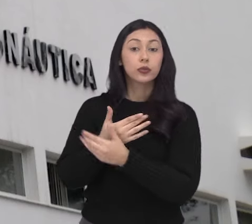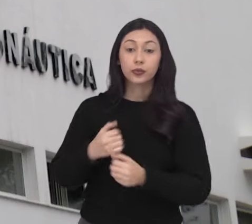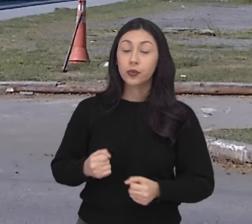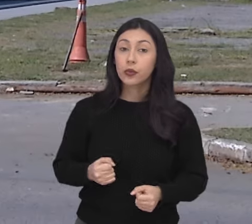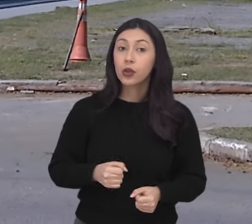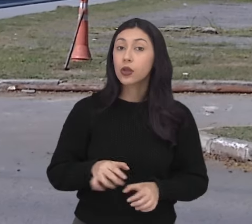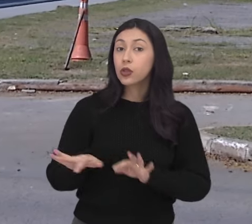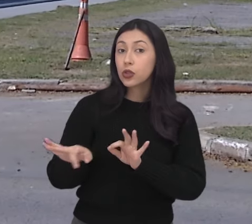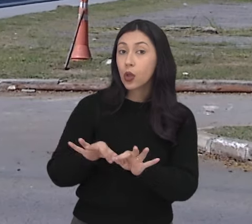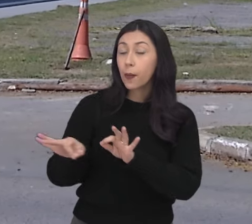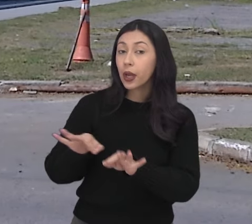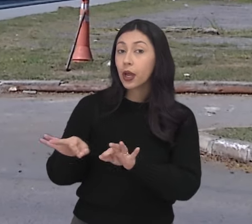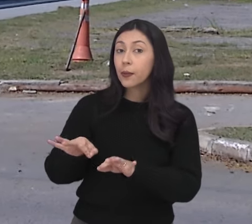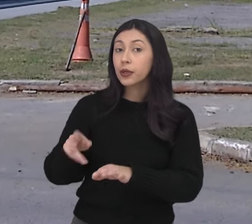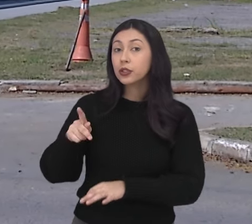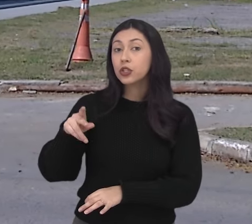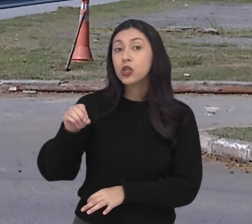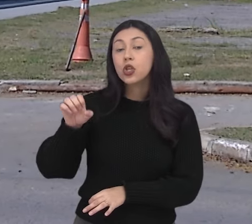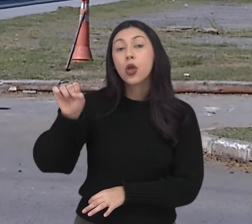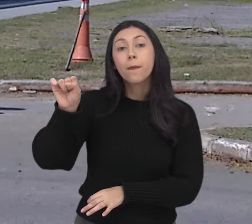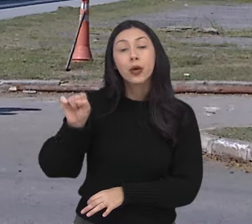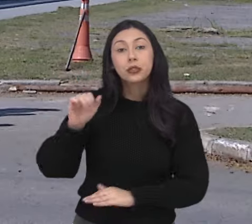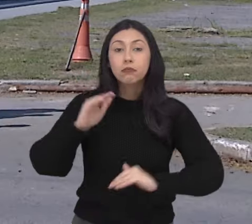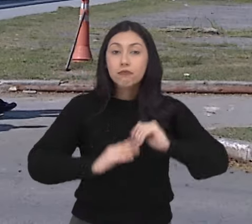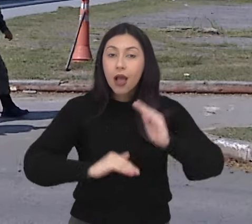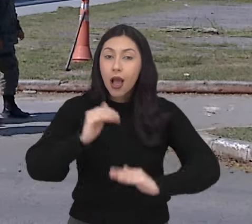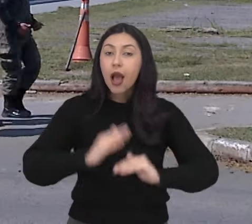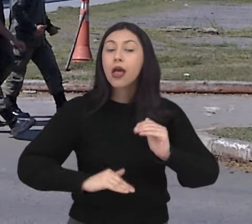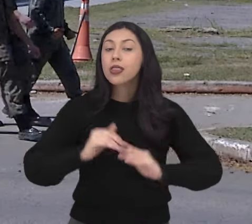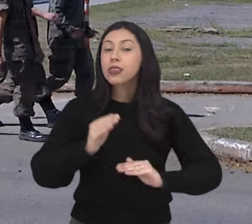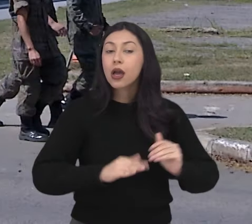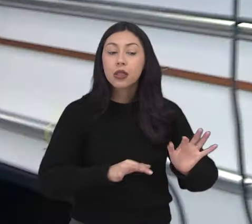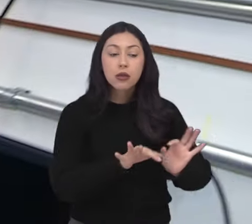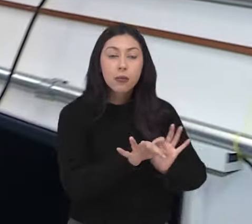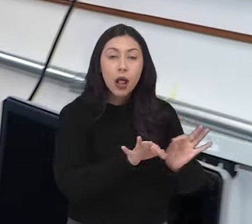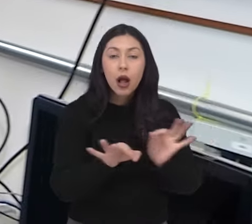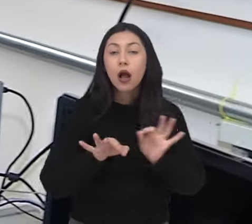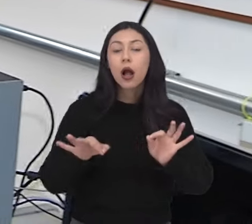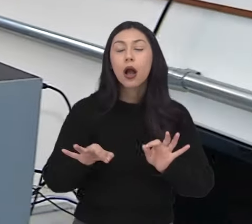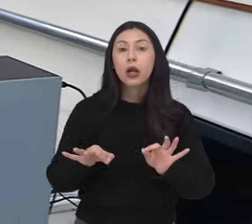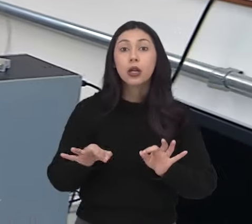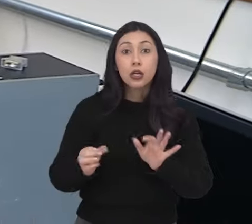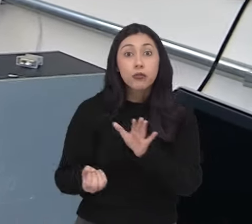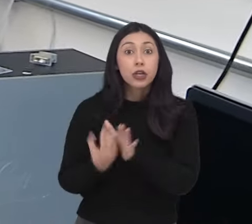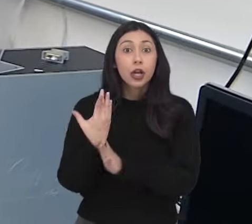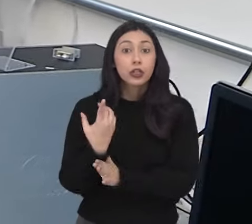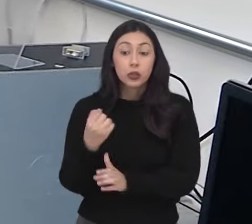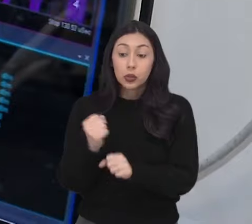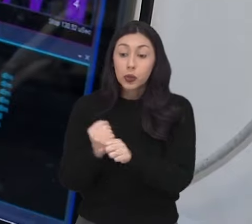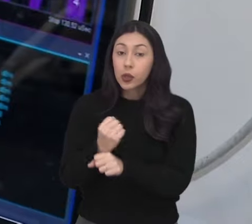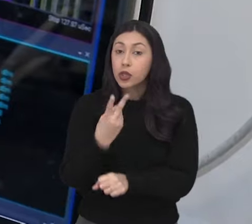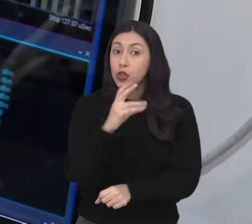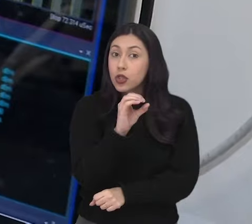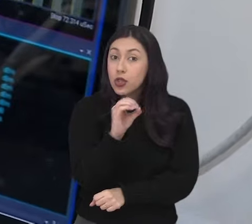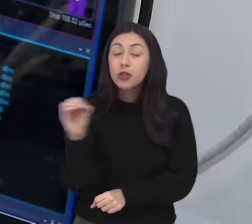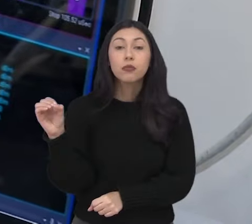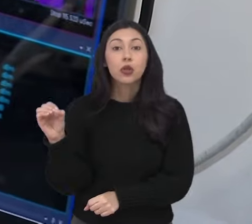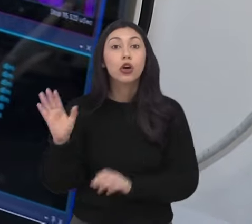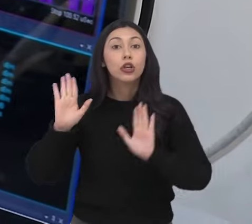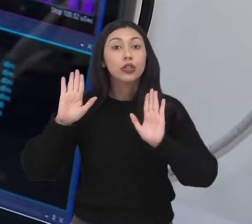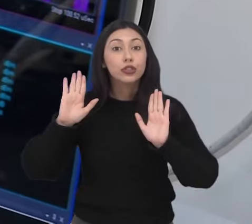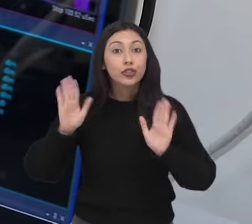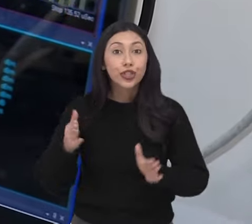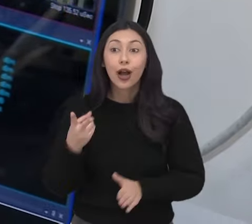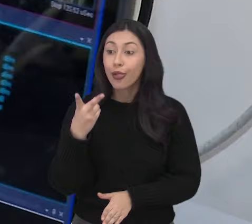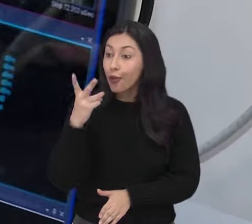pegal programa de pós--graduação em aplicações operacionais que existe Desde o ano 2000 são mais de duas